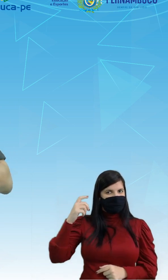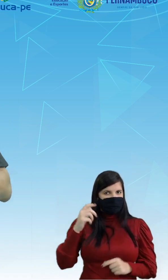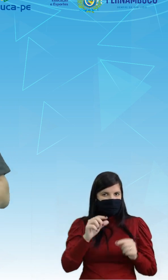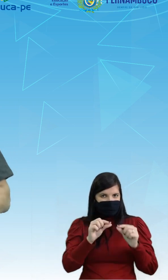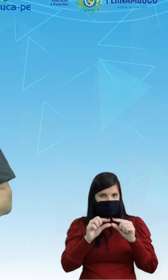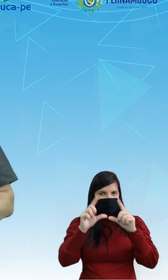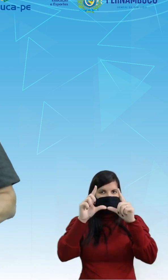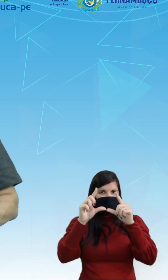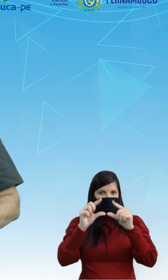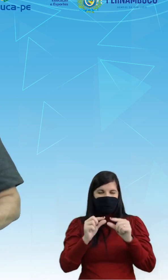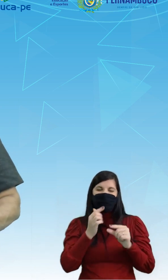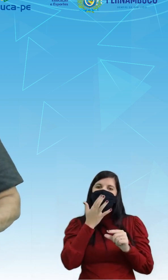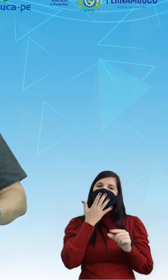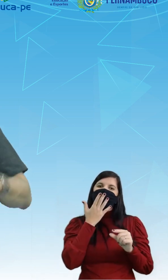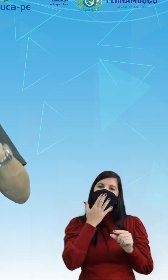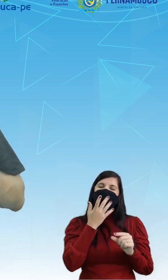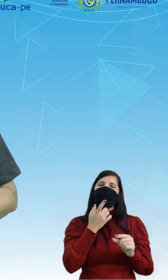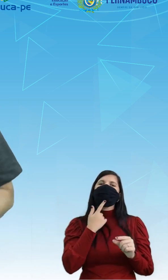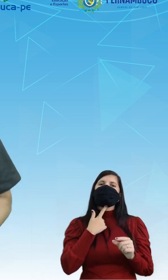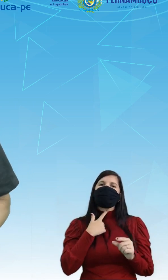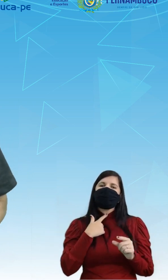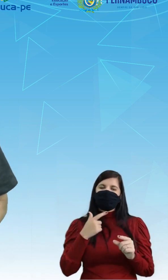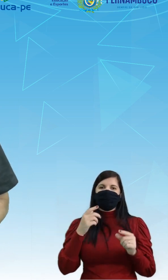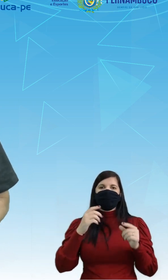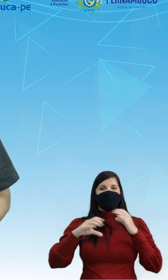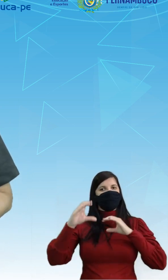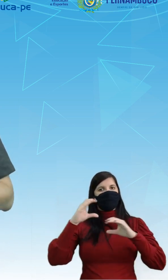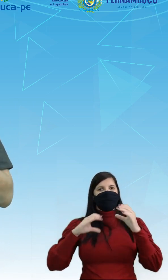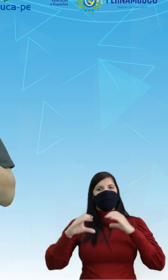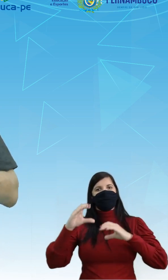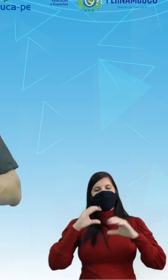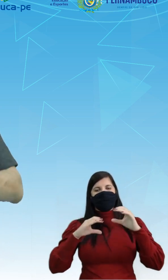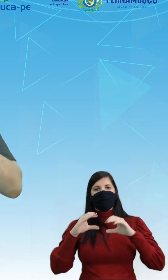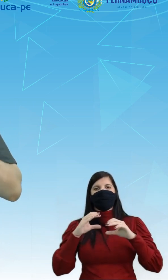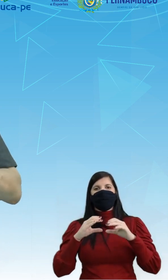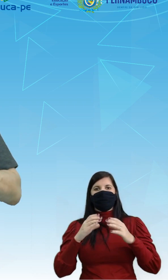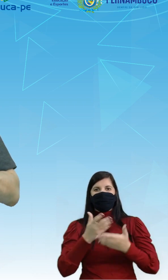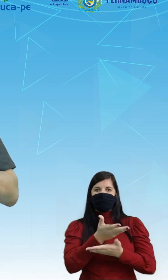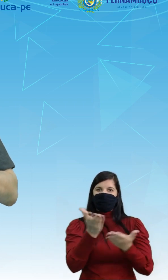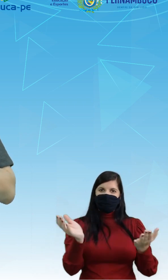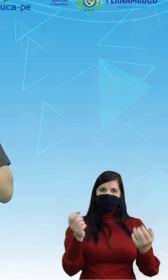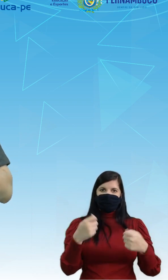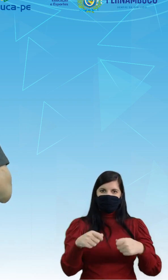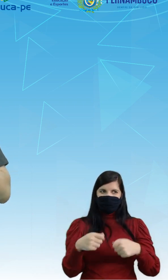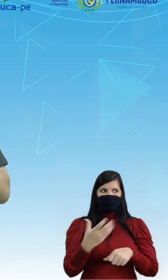a intencionalidade comunicam. E não, vocês